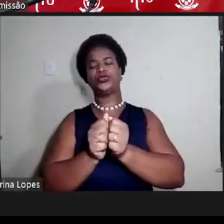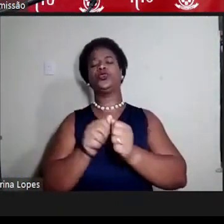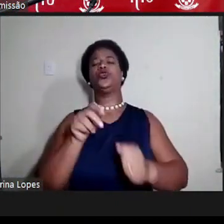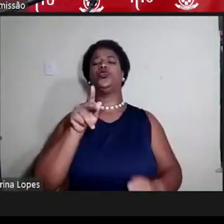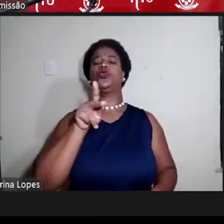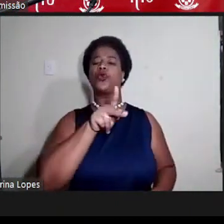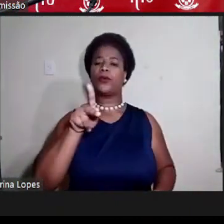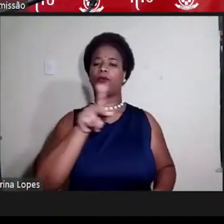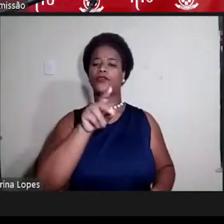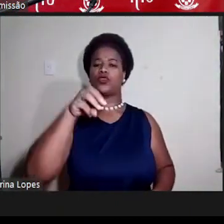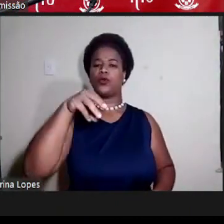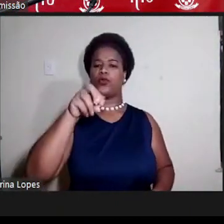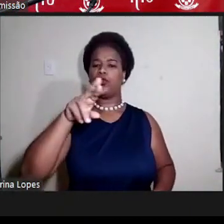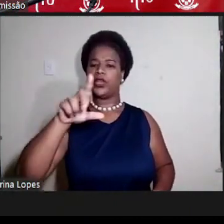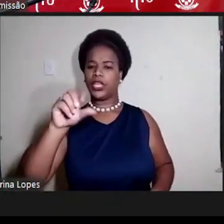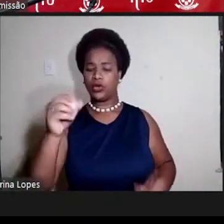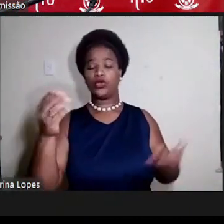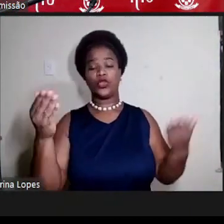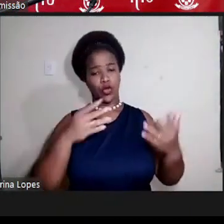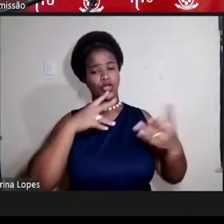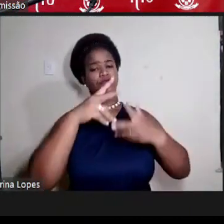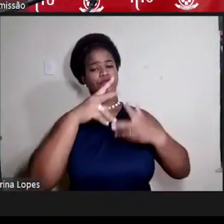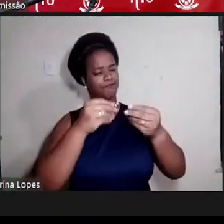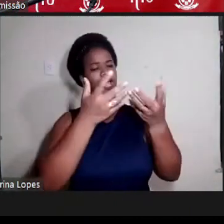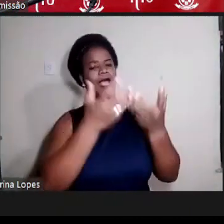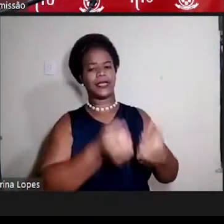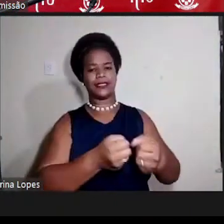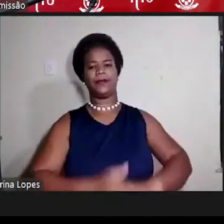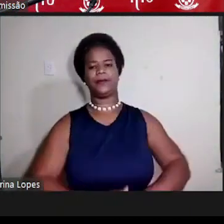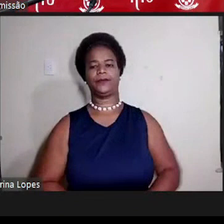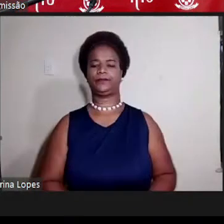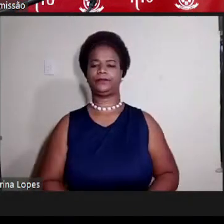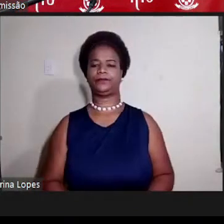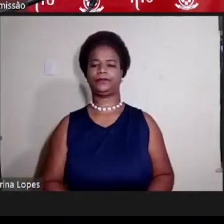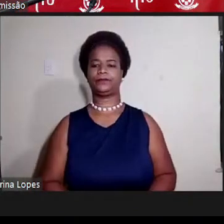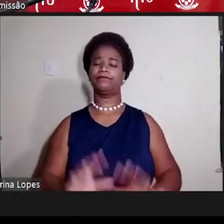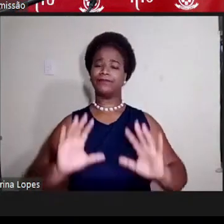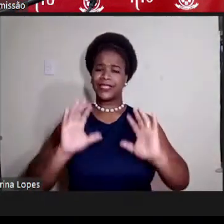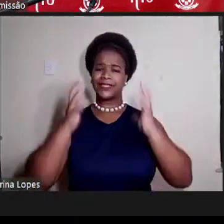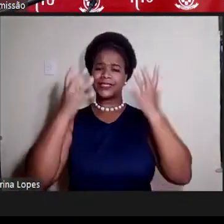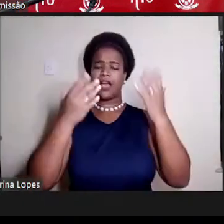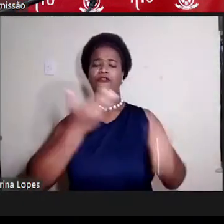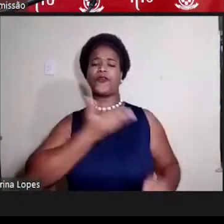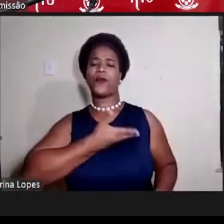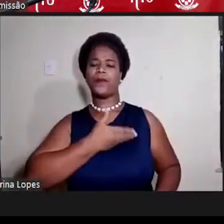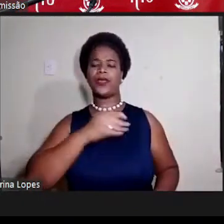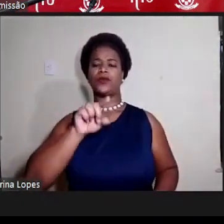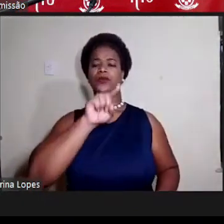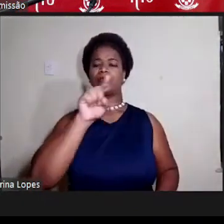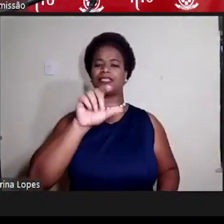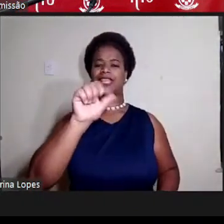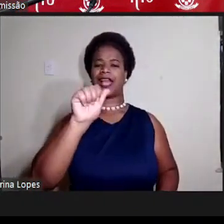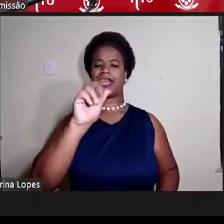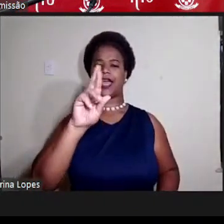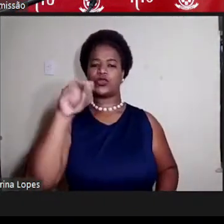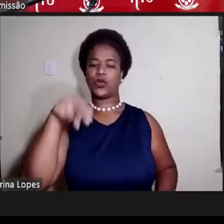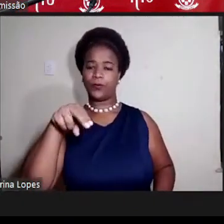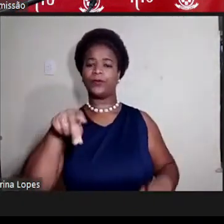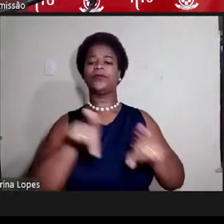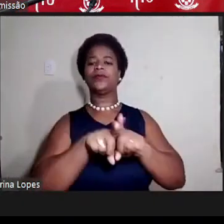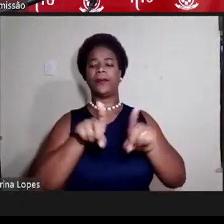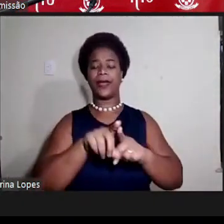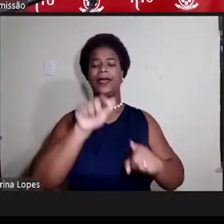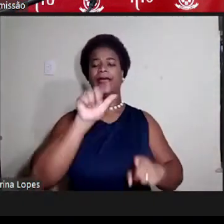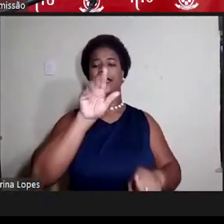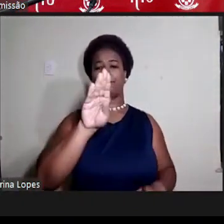é um dos nossos homenageados. Salve, meu amigo Zacaron, salve Bassoli,